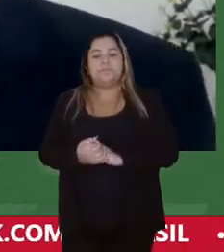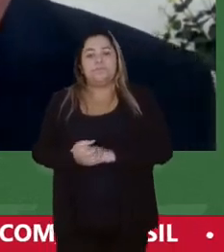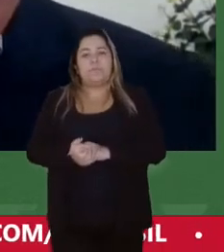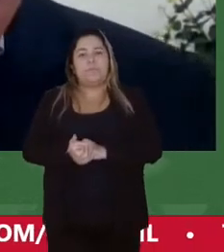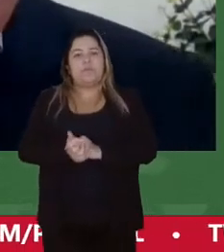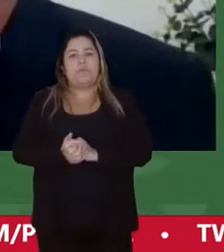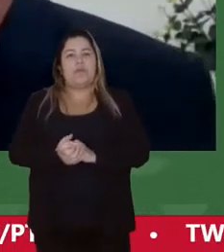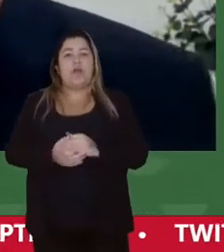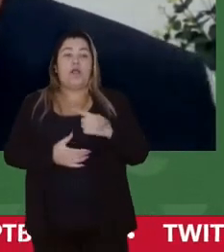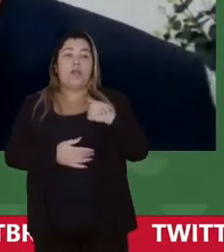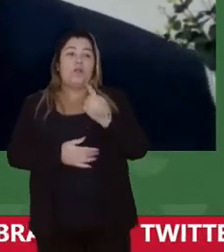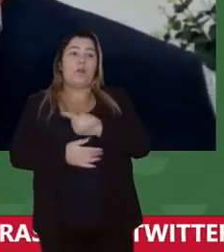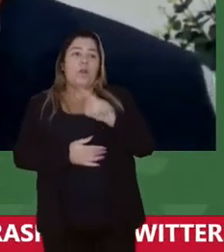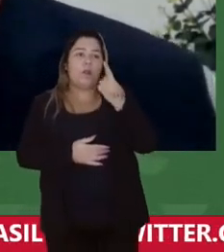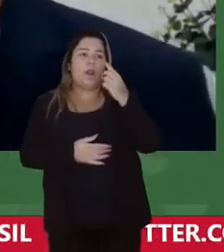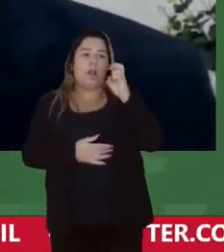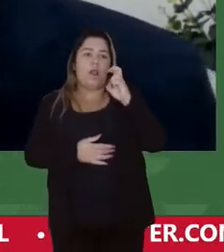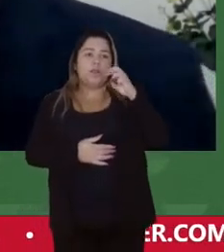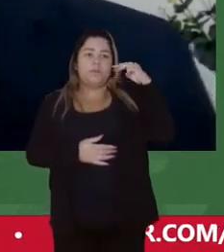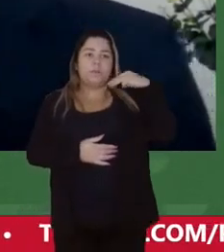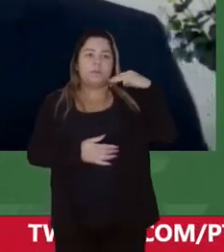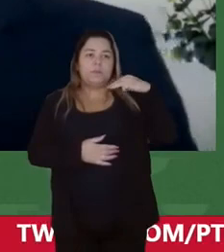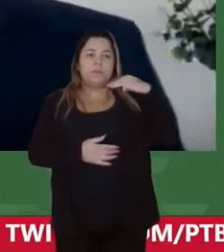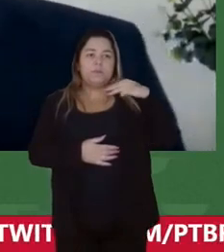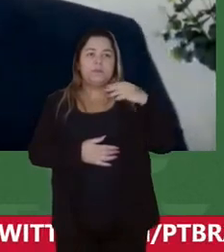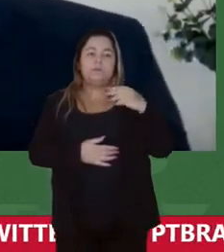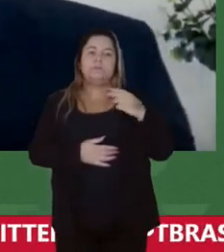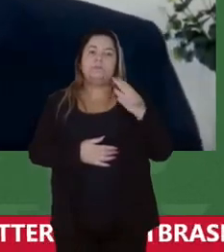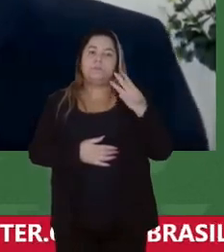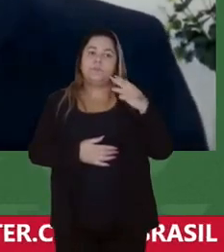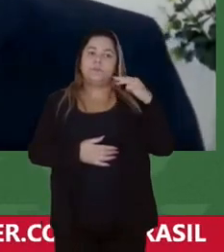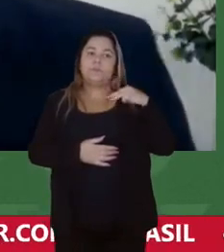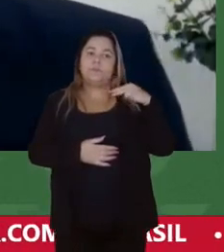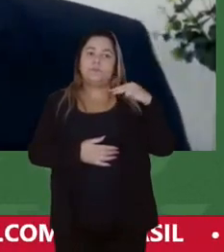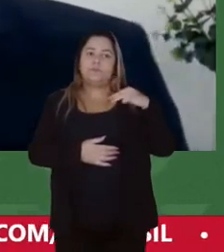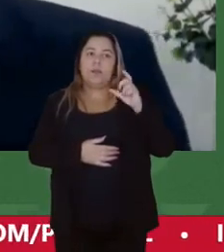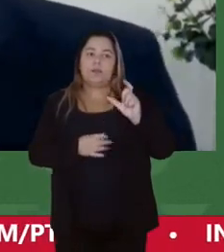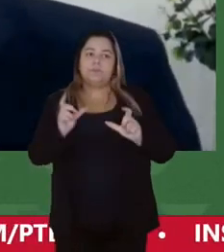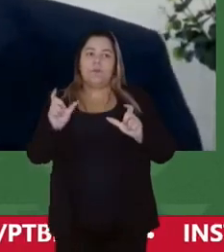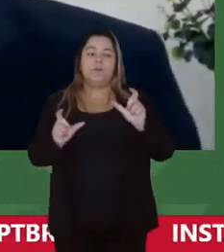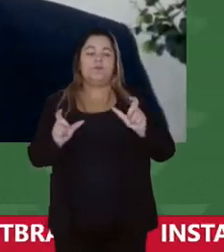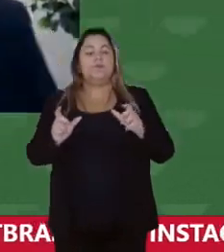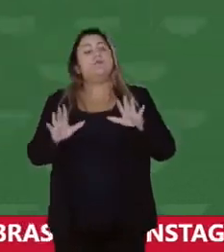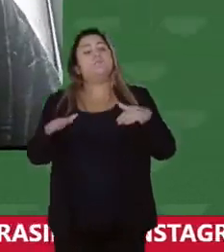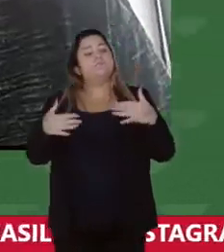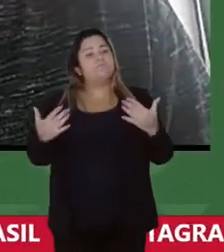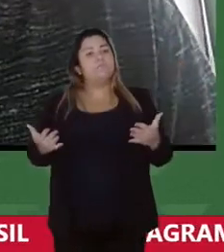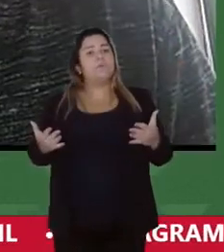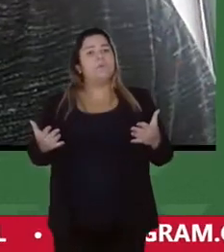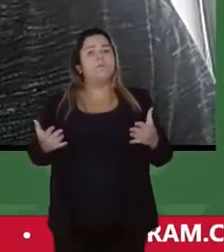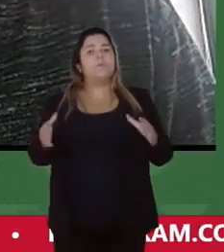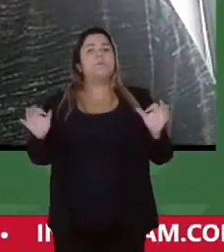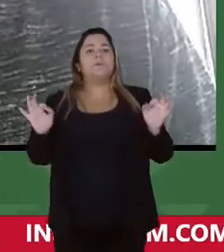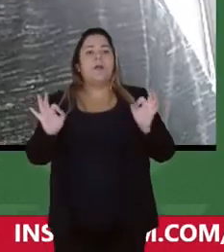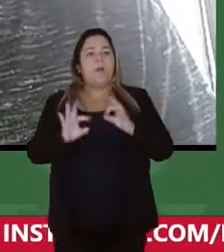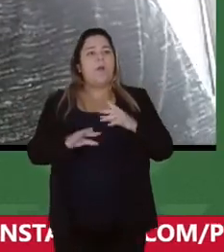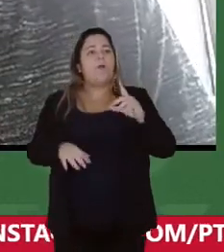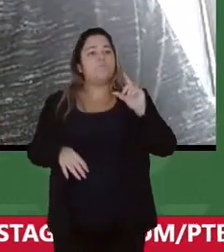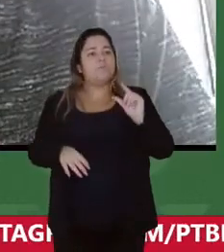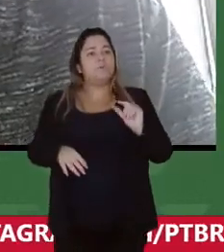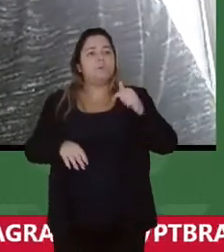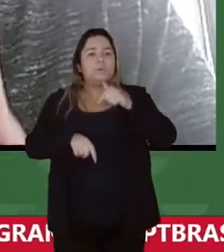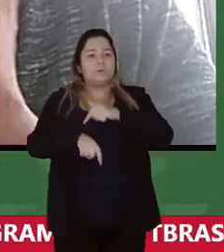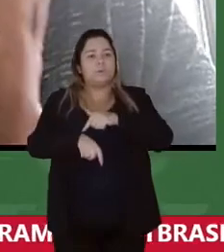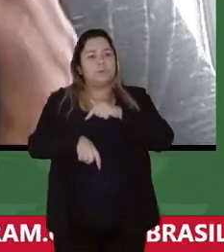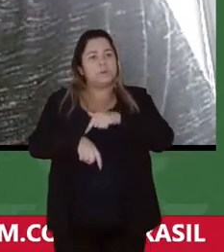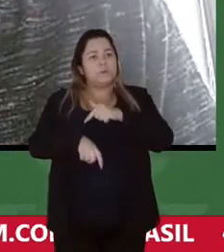Nós temos aí uns 15 minutos, então 3 minutos para cada um. Então, querido, eu vou até encerrar com menos tempo, porque eu